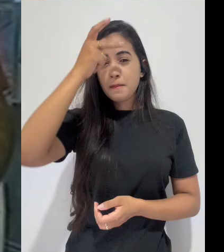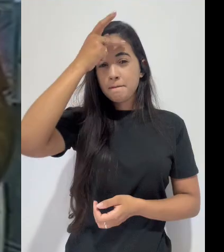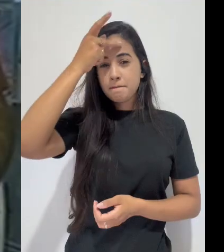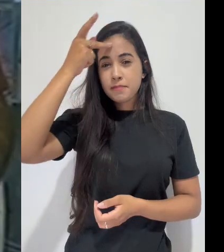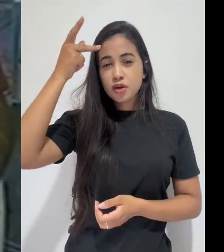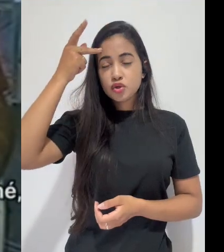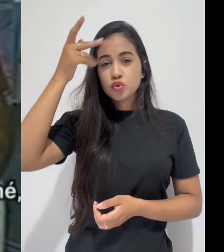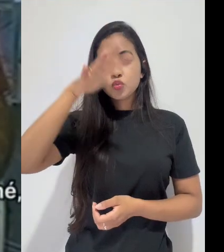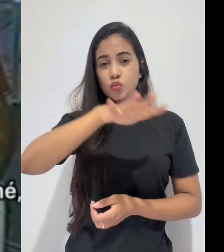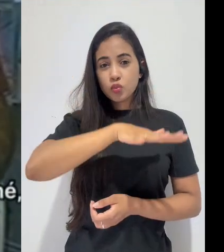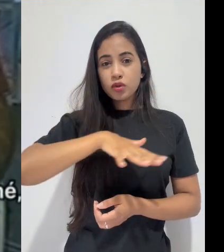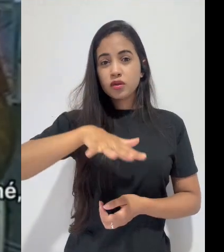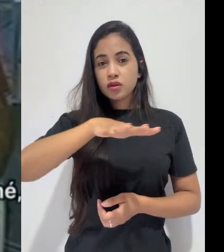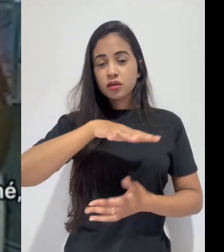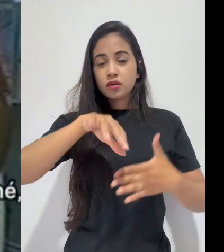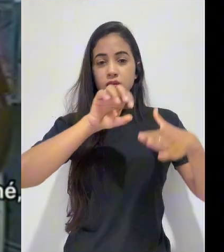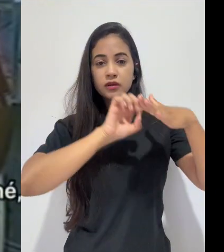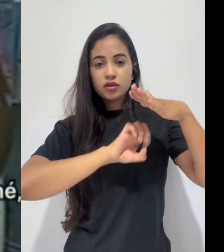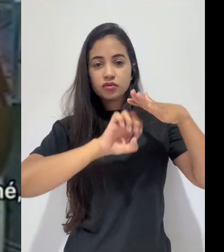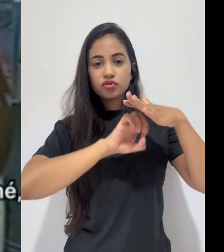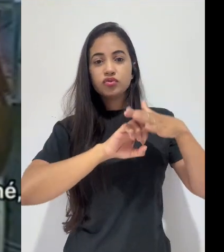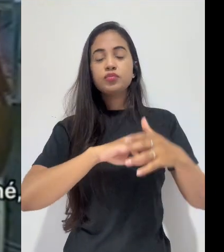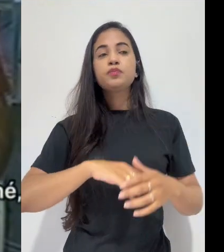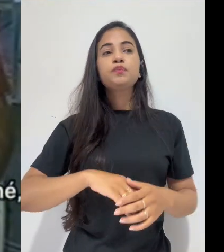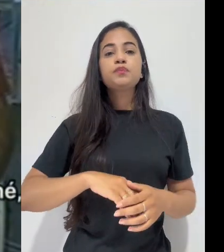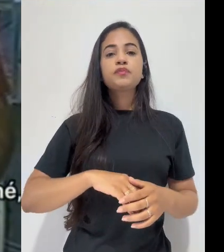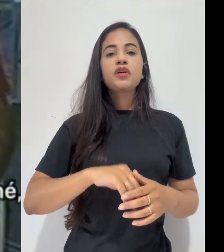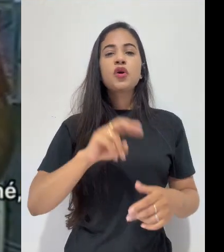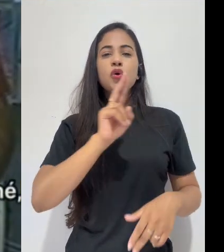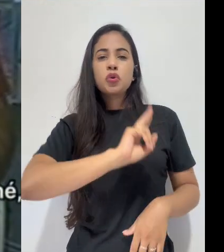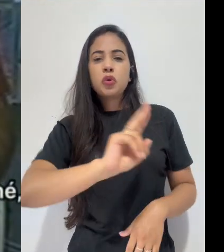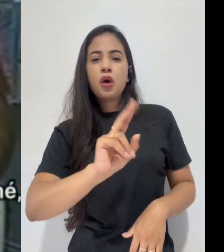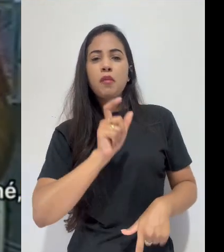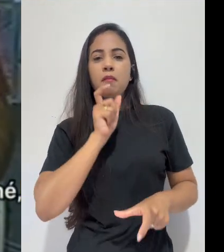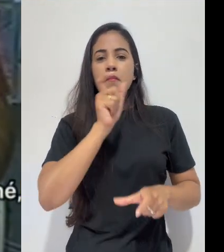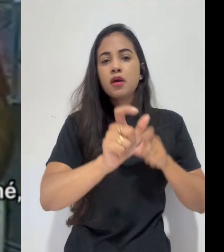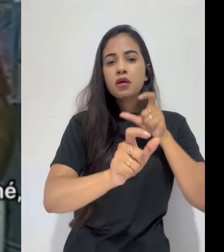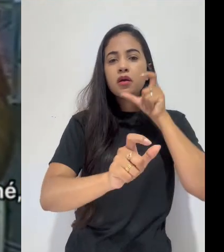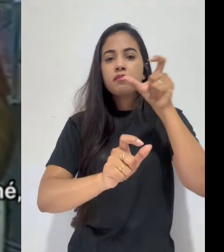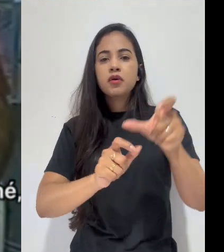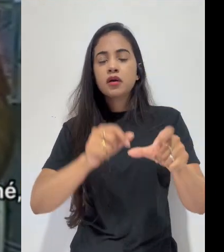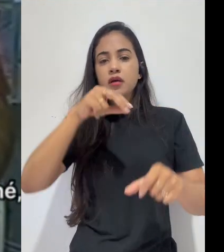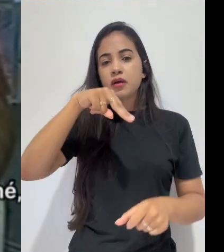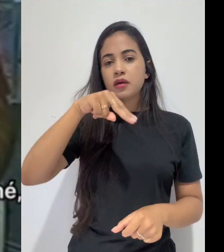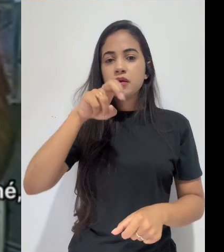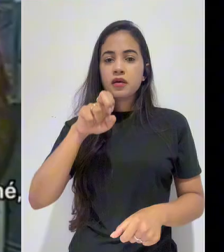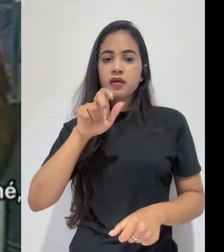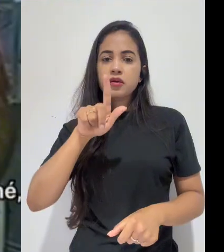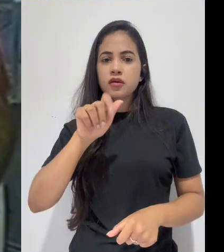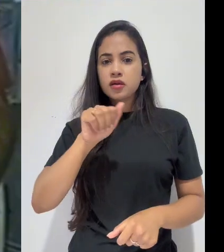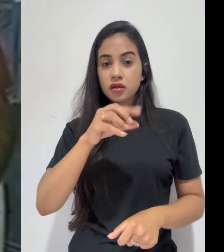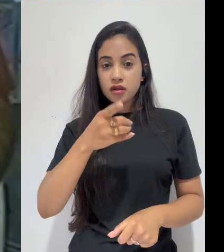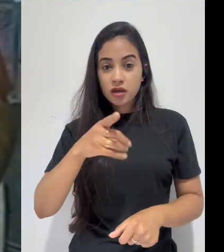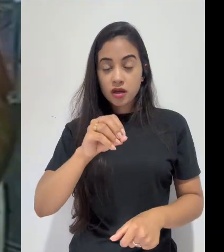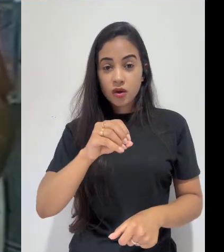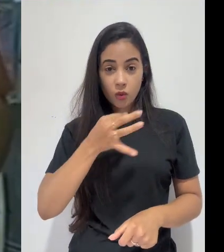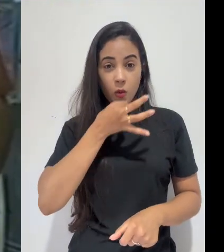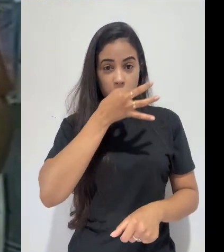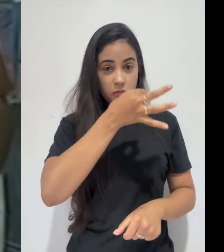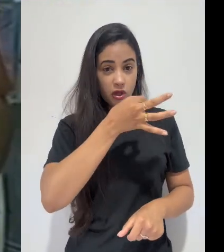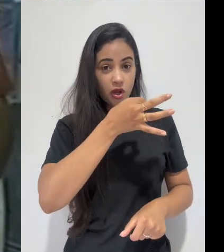as pessoas, quando comentavam, chamando ele de negão, né, estavam praticando racismo. Eu não